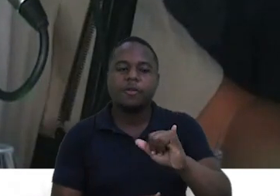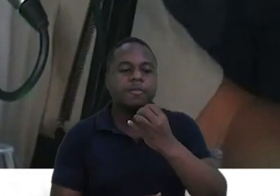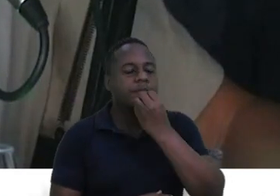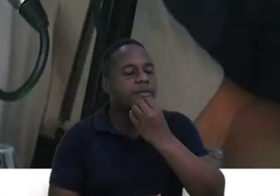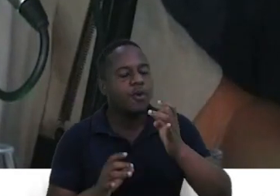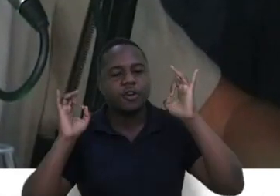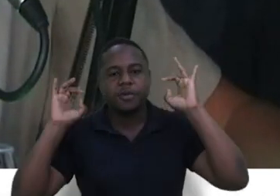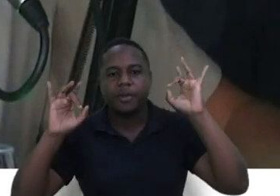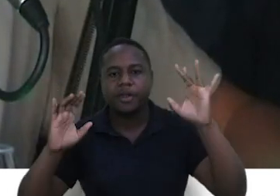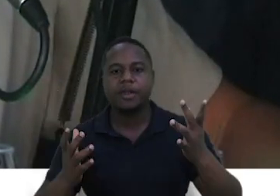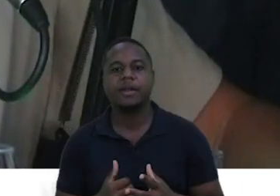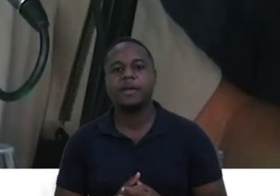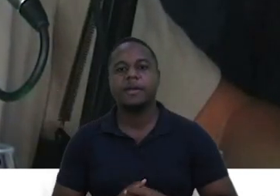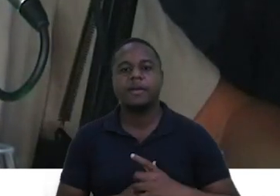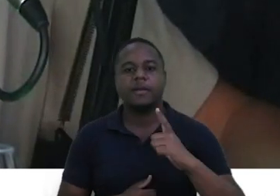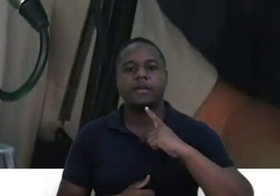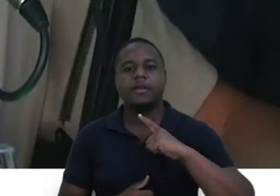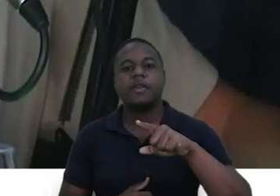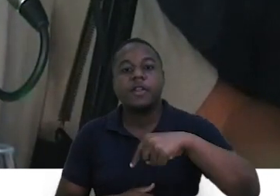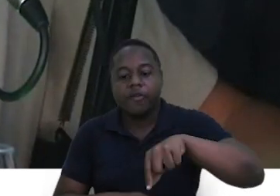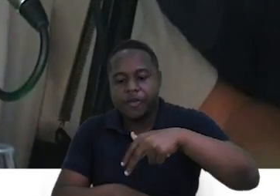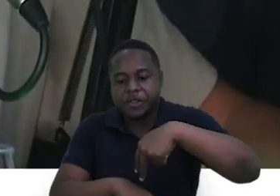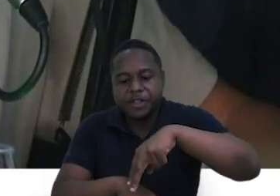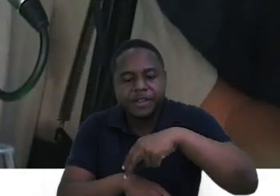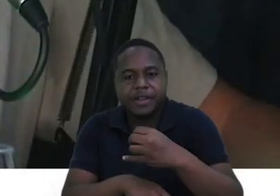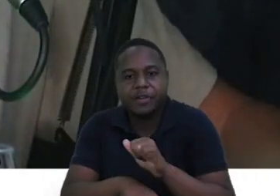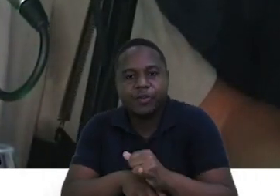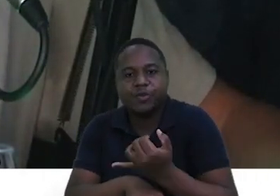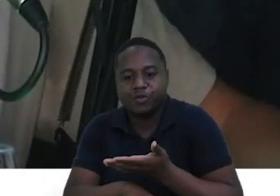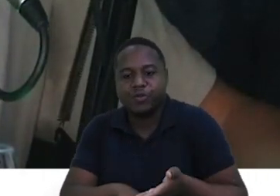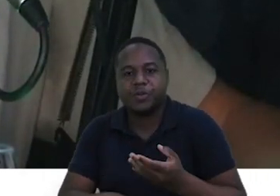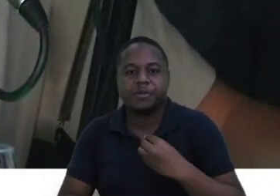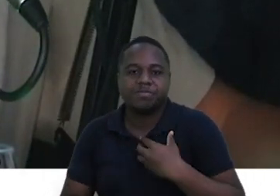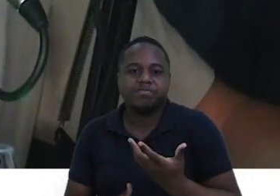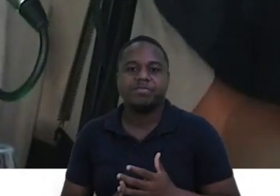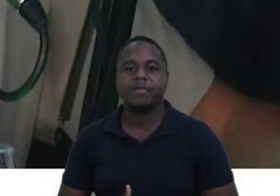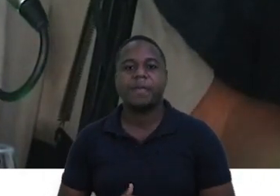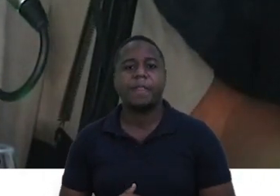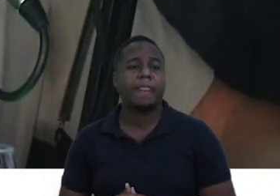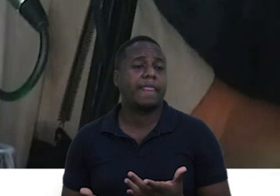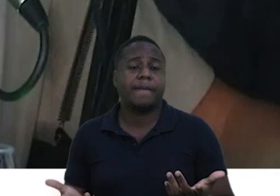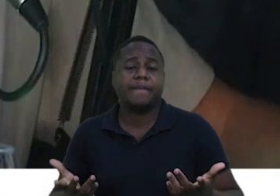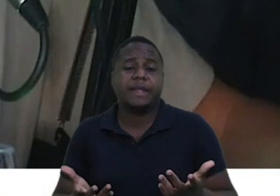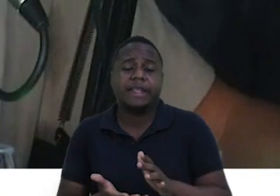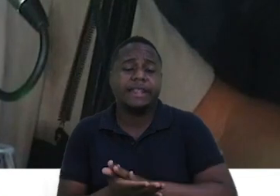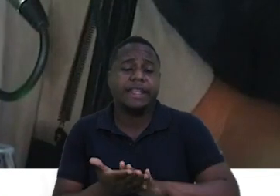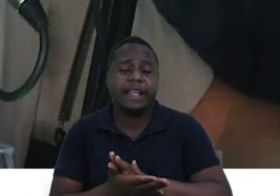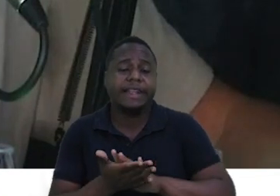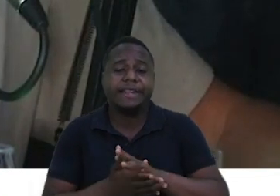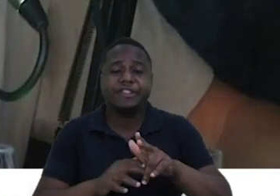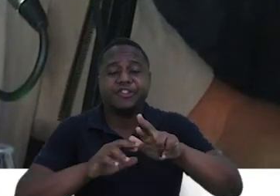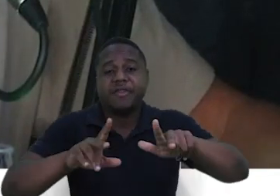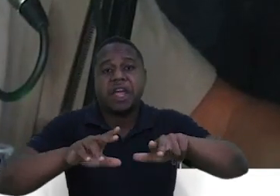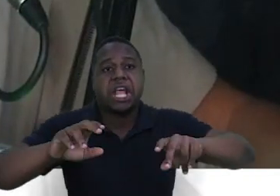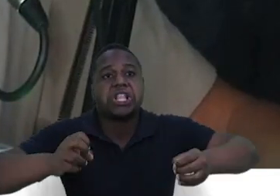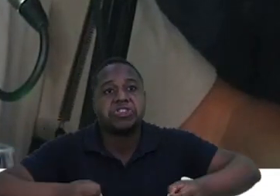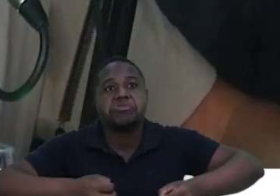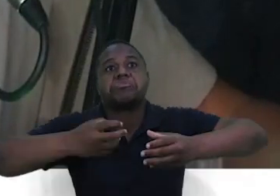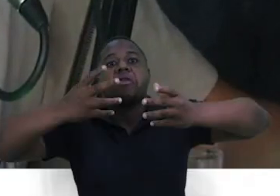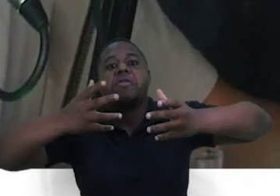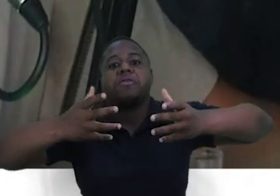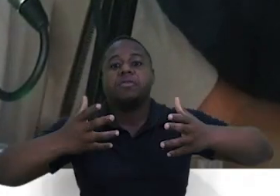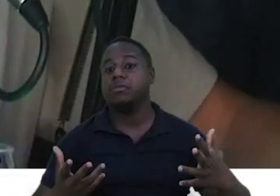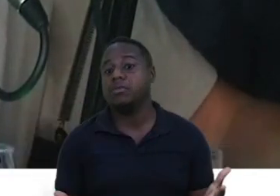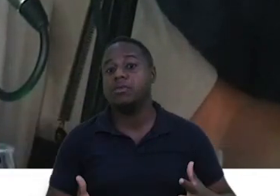desenvolver e disseminar essa forma de se dançar, que, na verdade, não é nada mais de diferente do que já era. A gente só está criando,